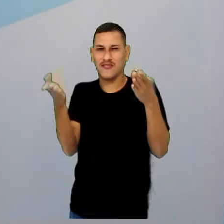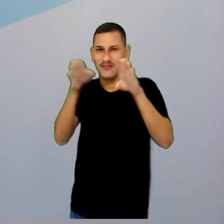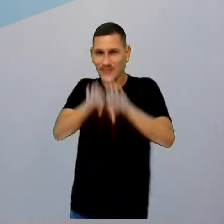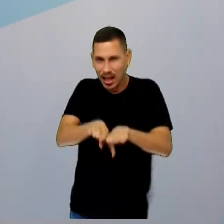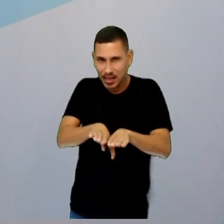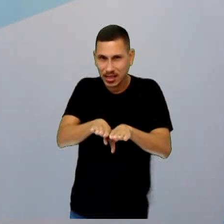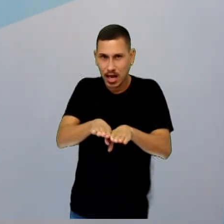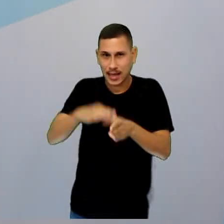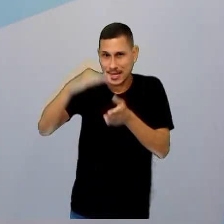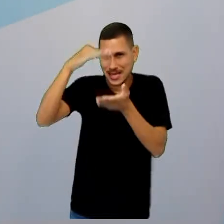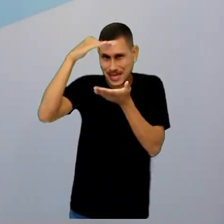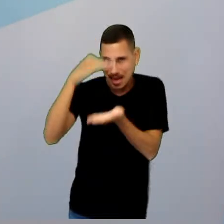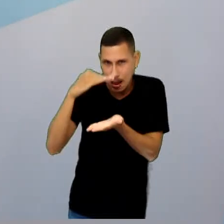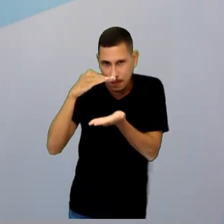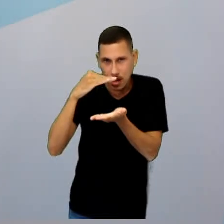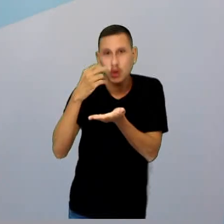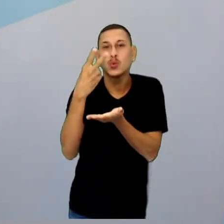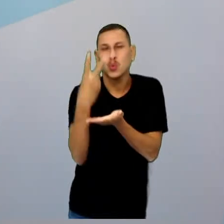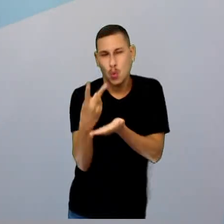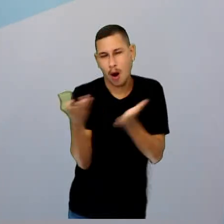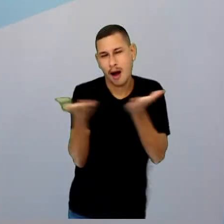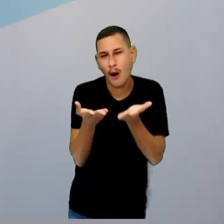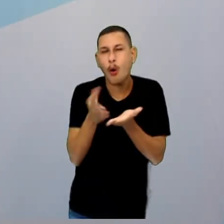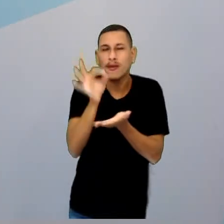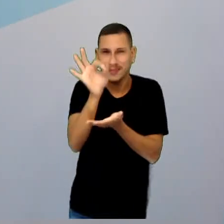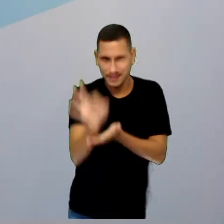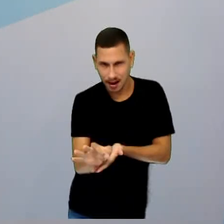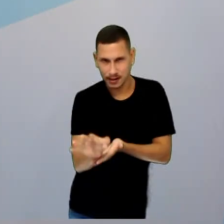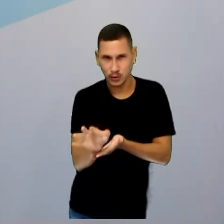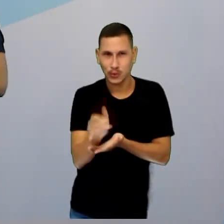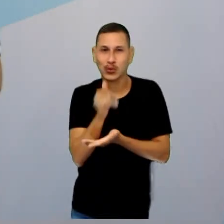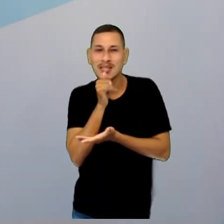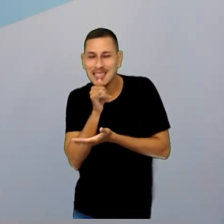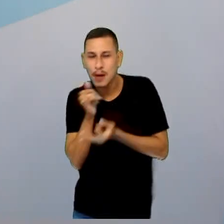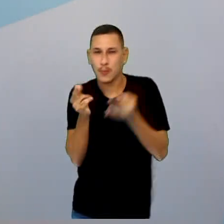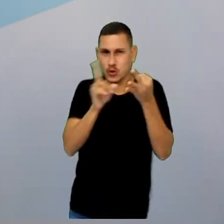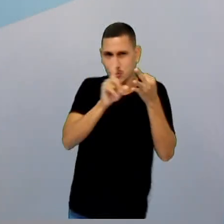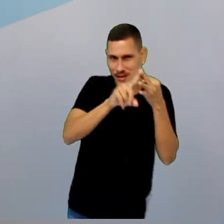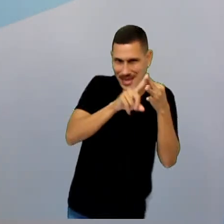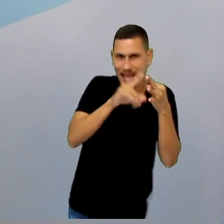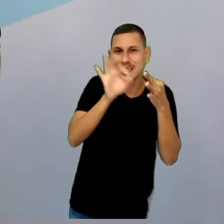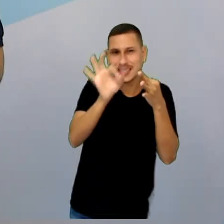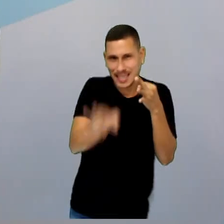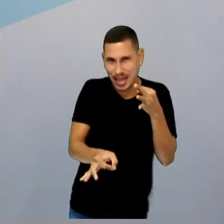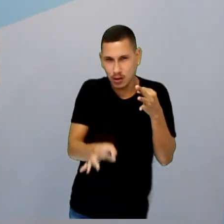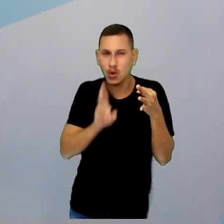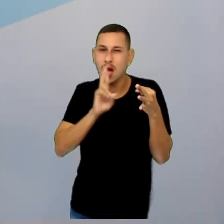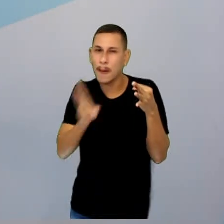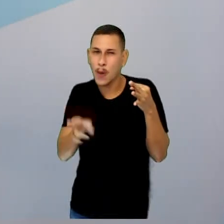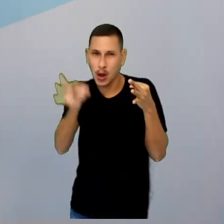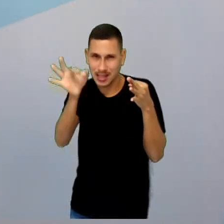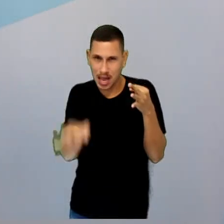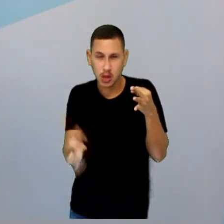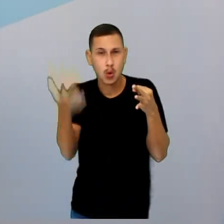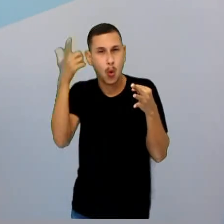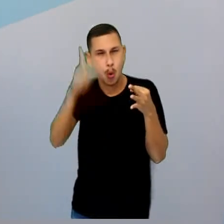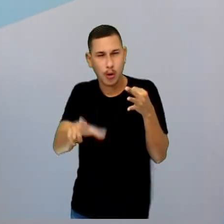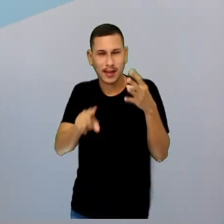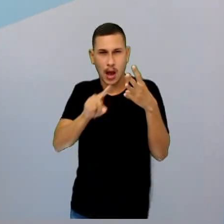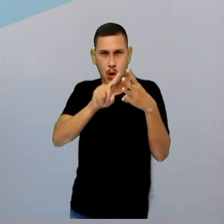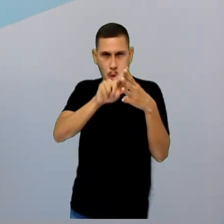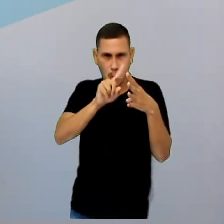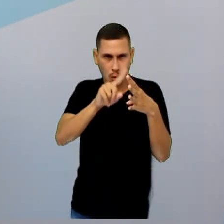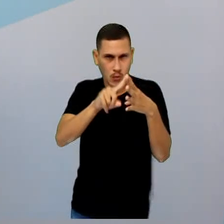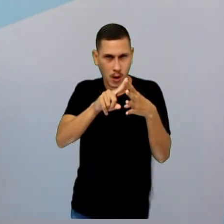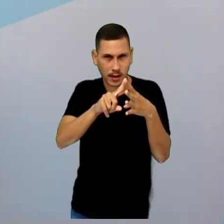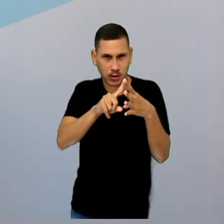tampas, né? Agora sim, seria esse exemplo aí que seria a nossa resposta. Os outros, ó, o exemplo 4, ia colar